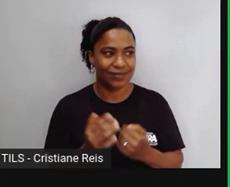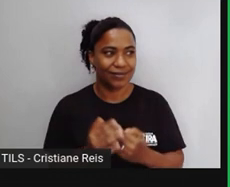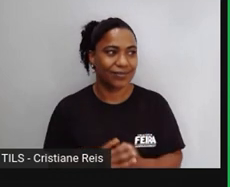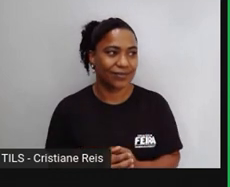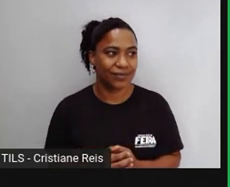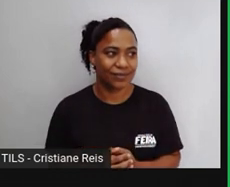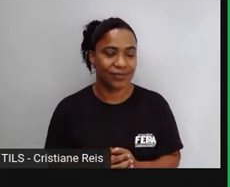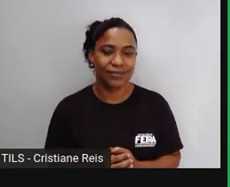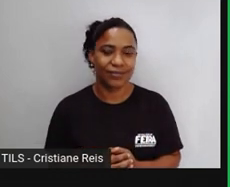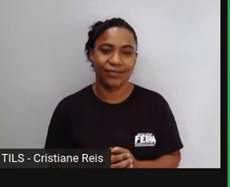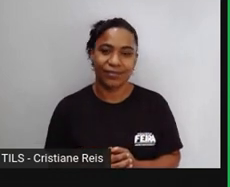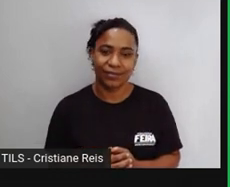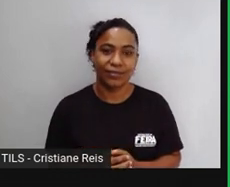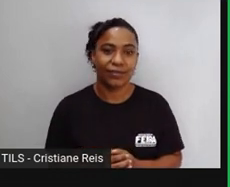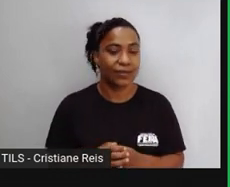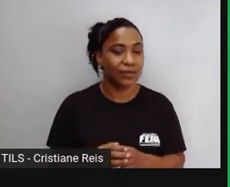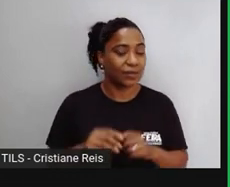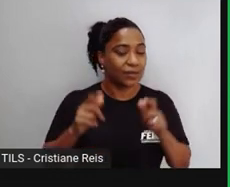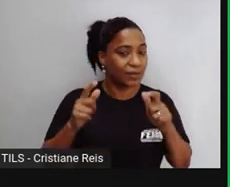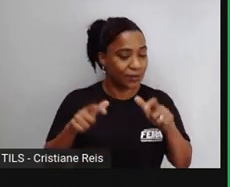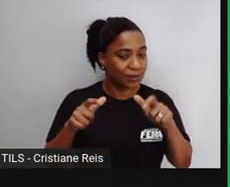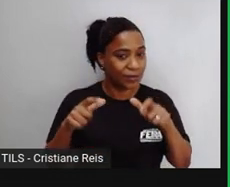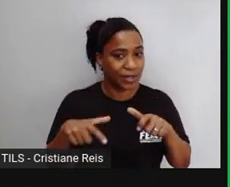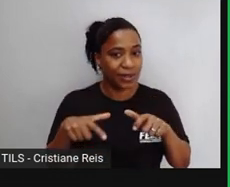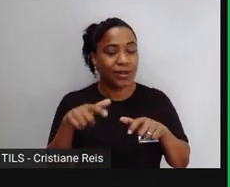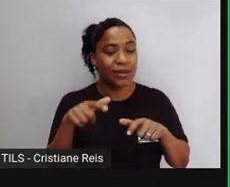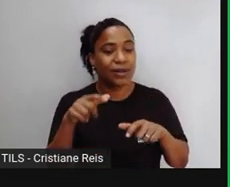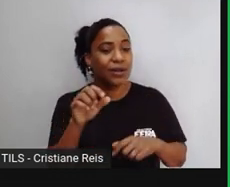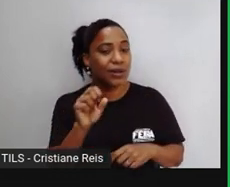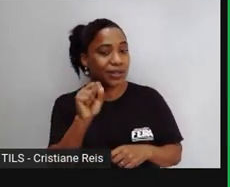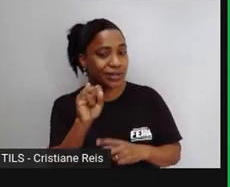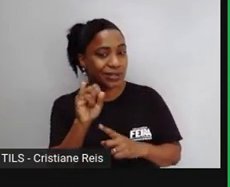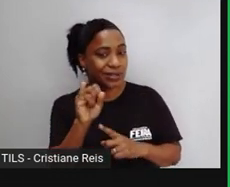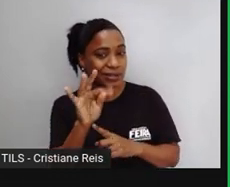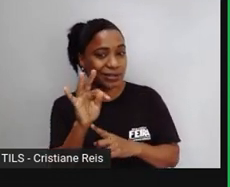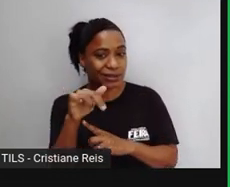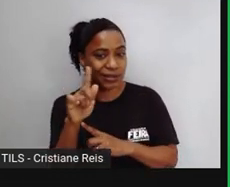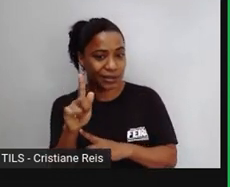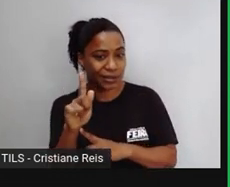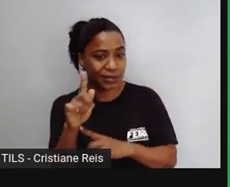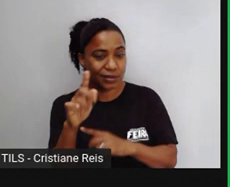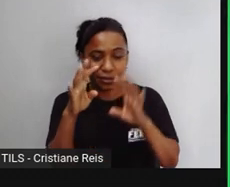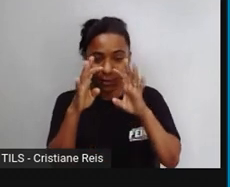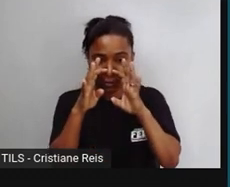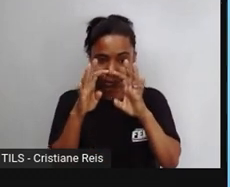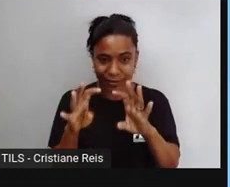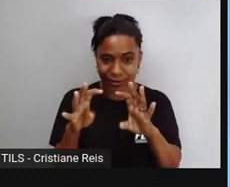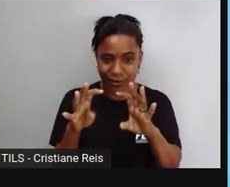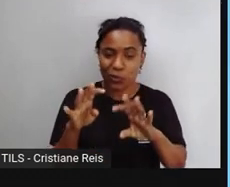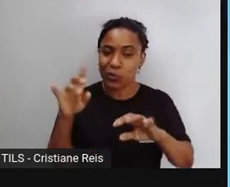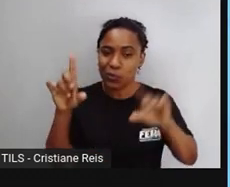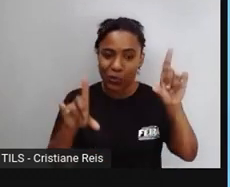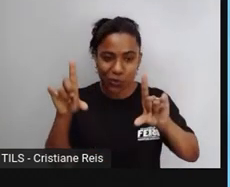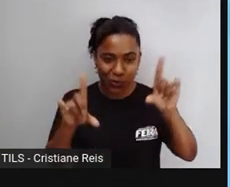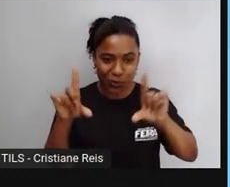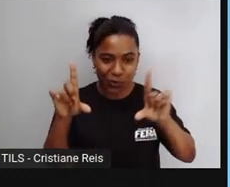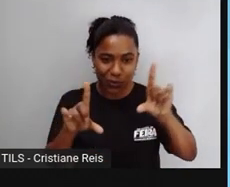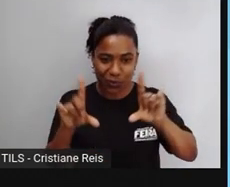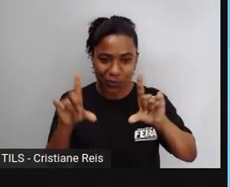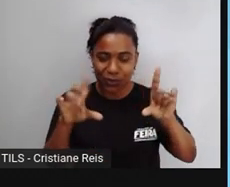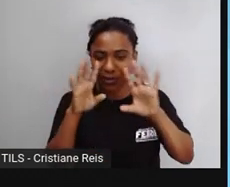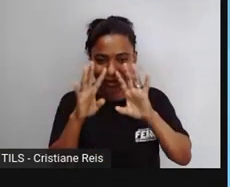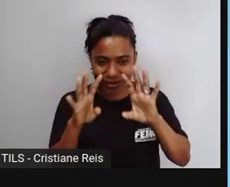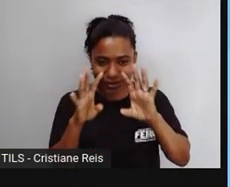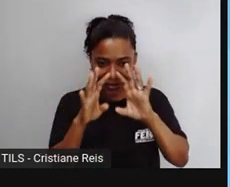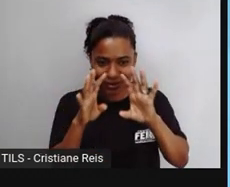sitting room é um lugar onde nós podemos assistir TV e nos sentar no sofá, ok? Next